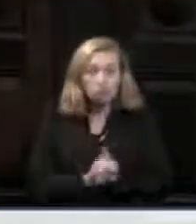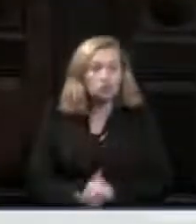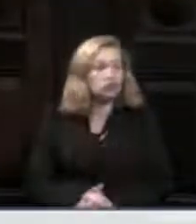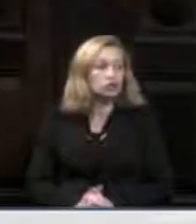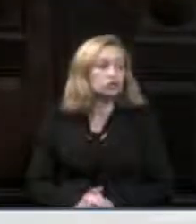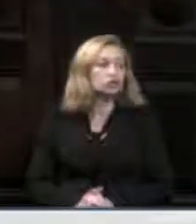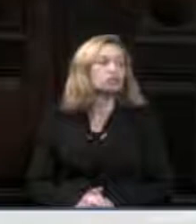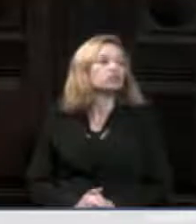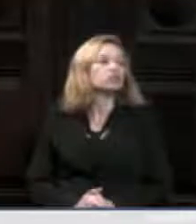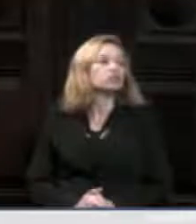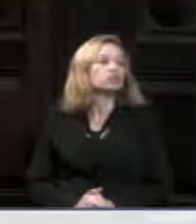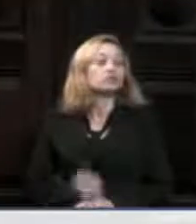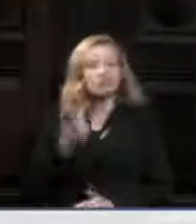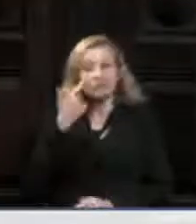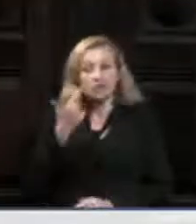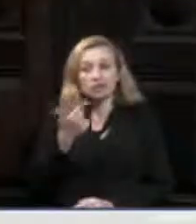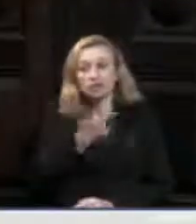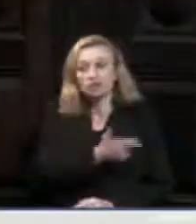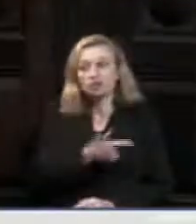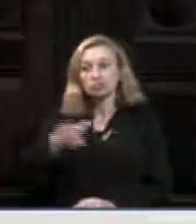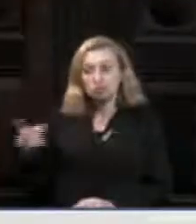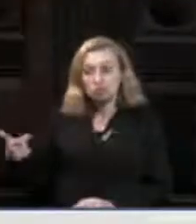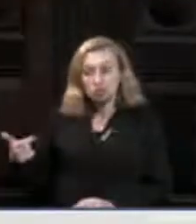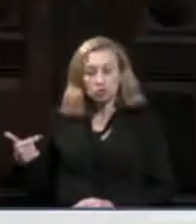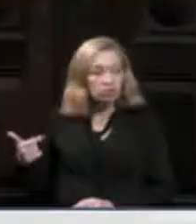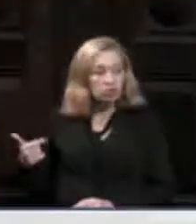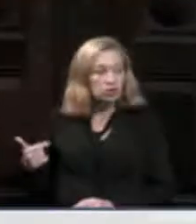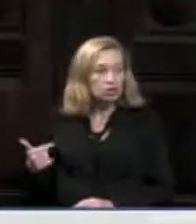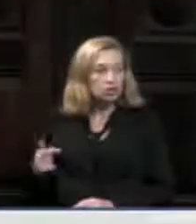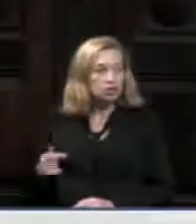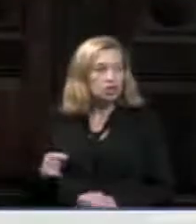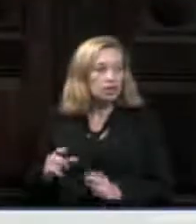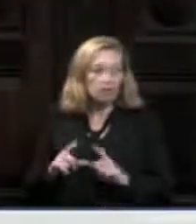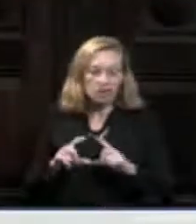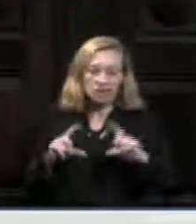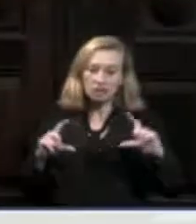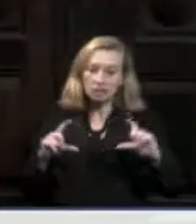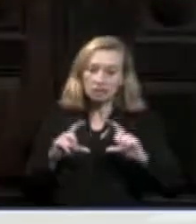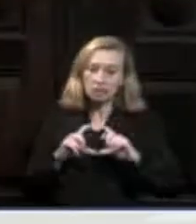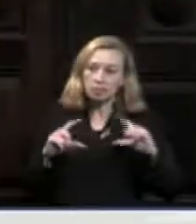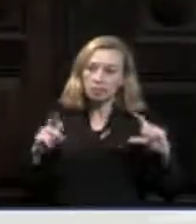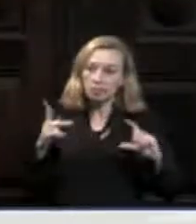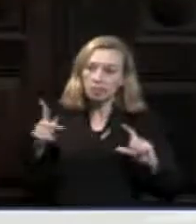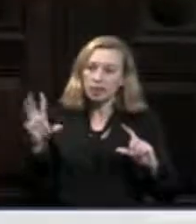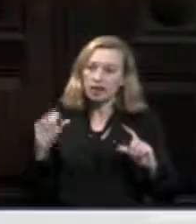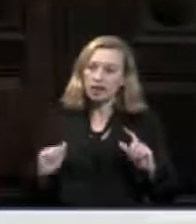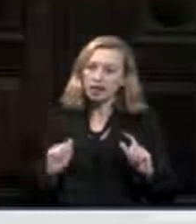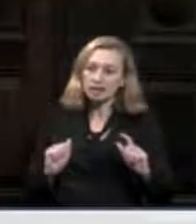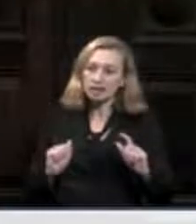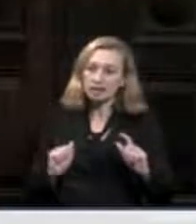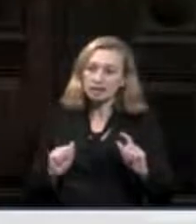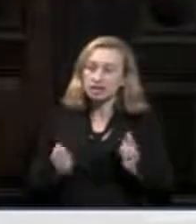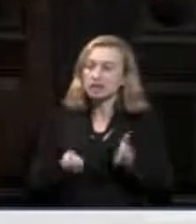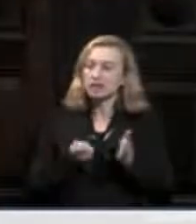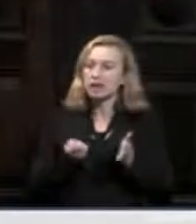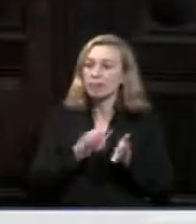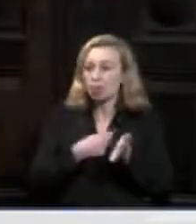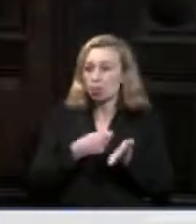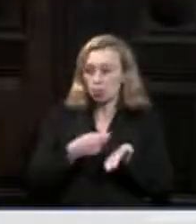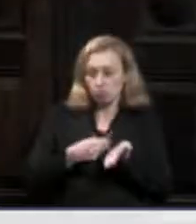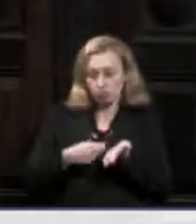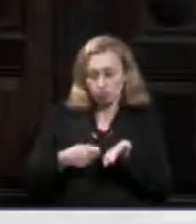de 2012, pequenas placas criadas à mão, artesanal pela